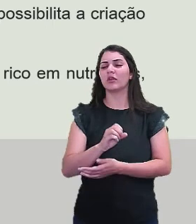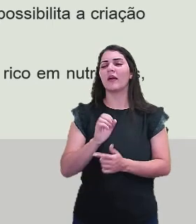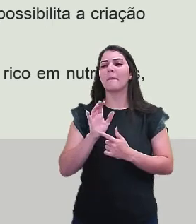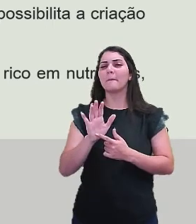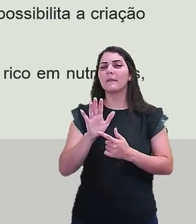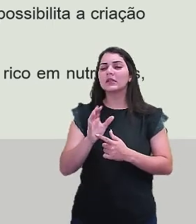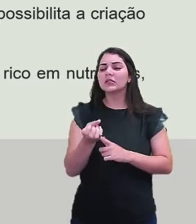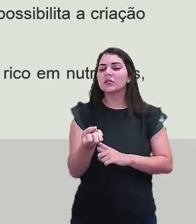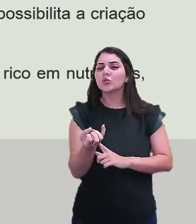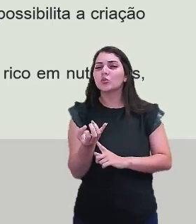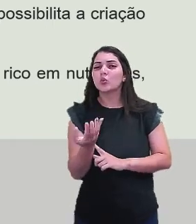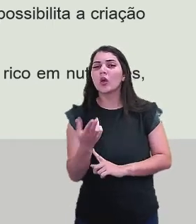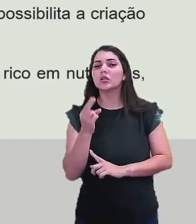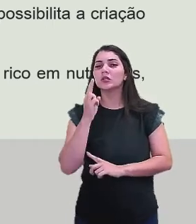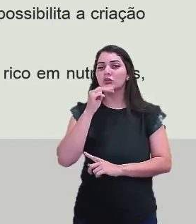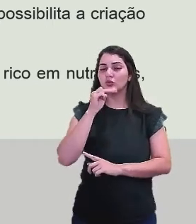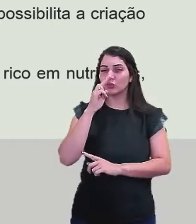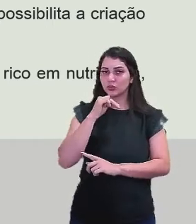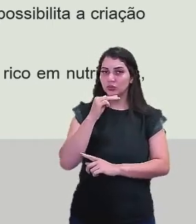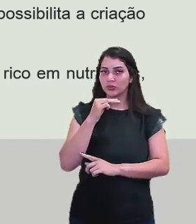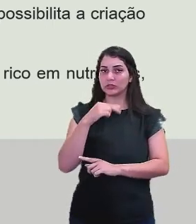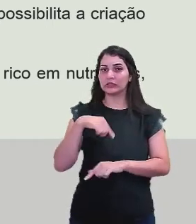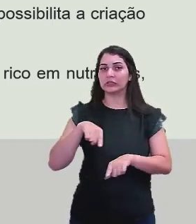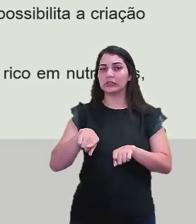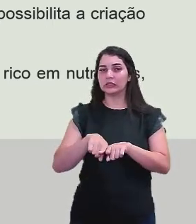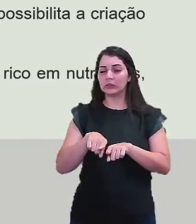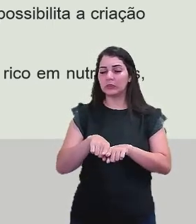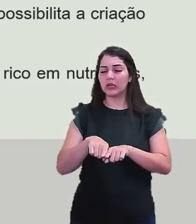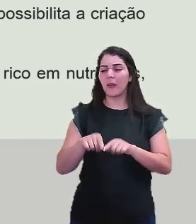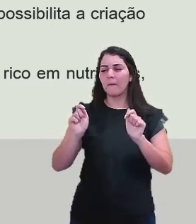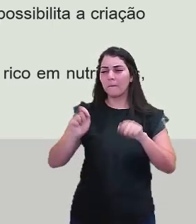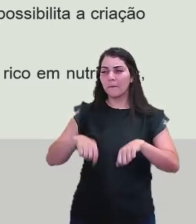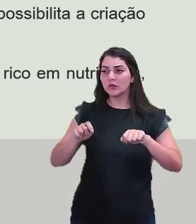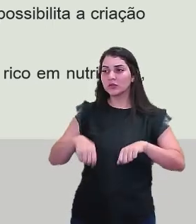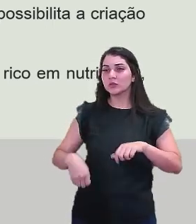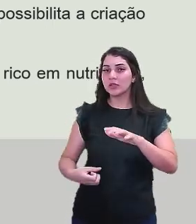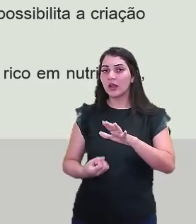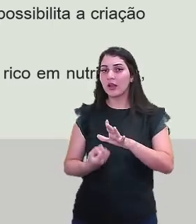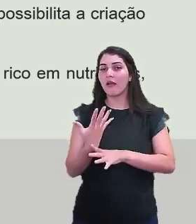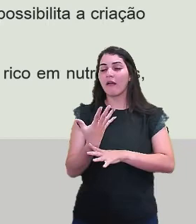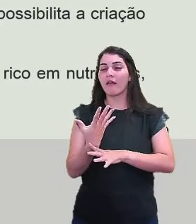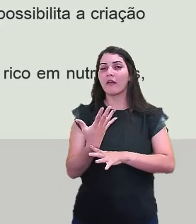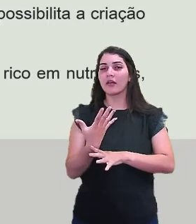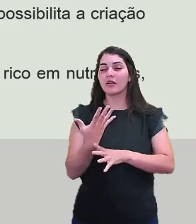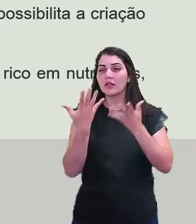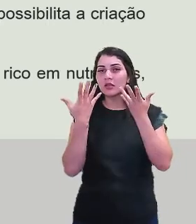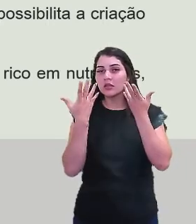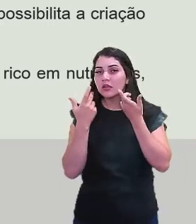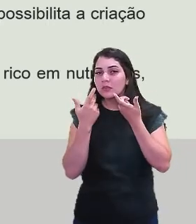grande quantidade de nutrientes e possibilita a criação de animais? E aí?